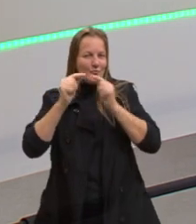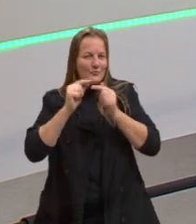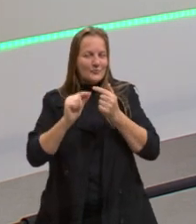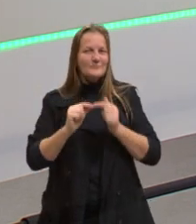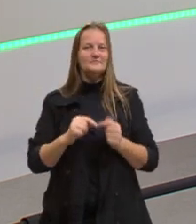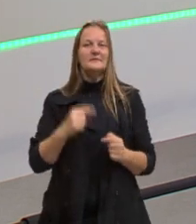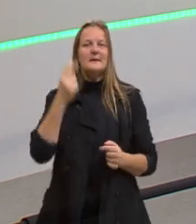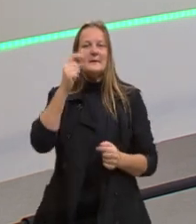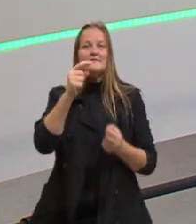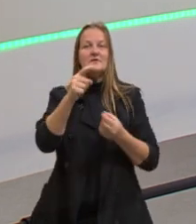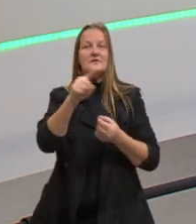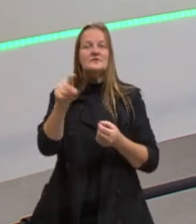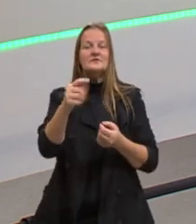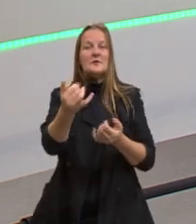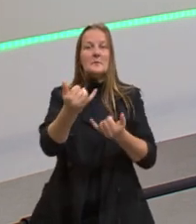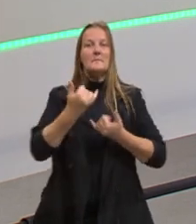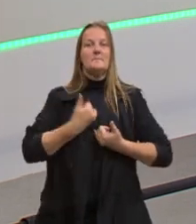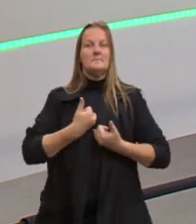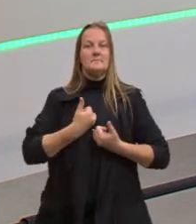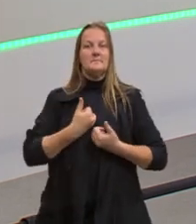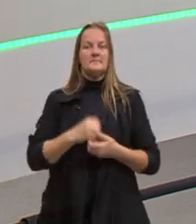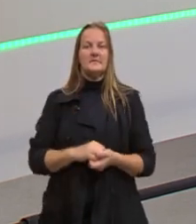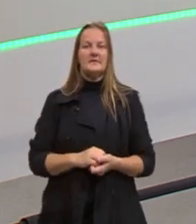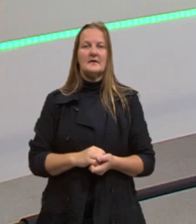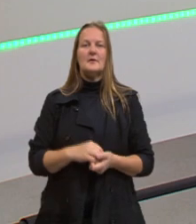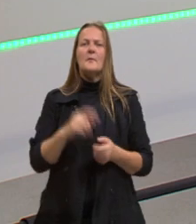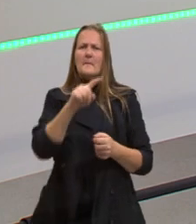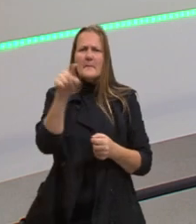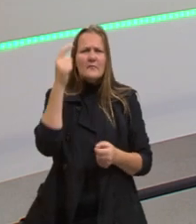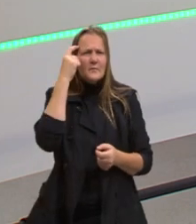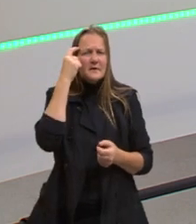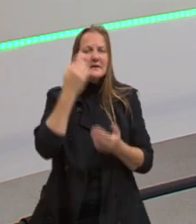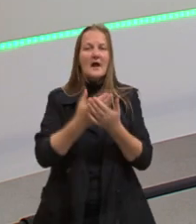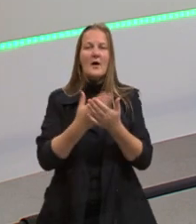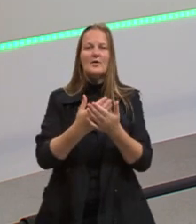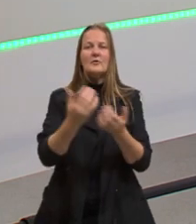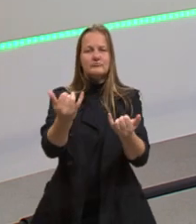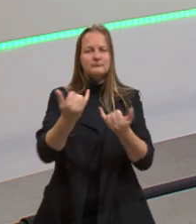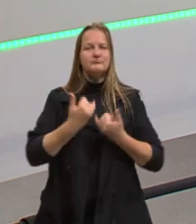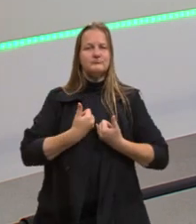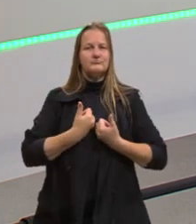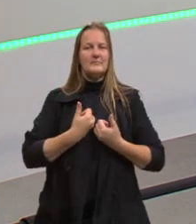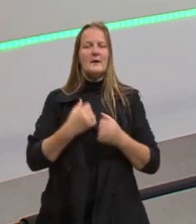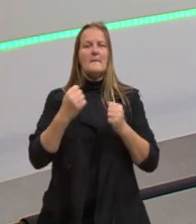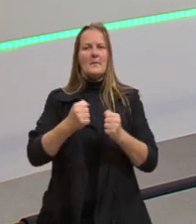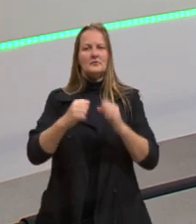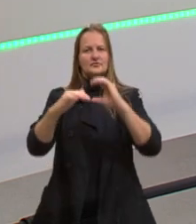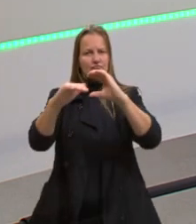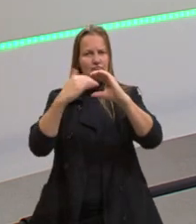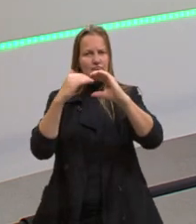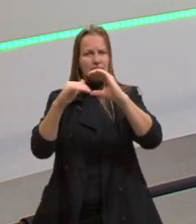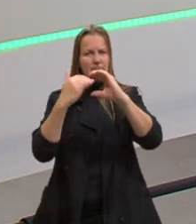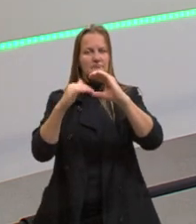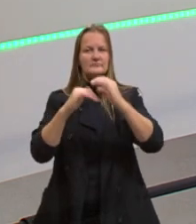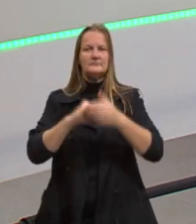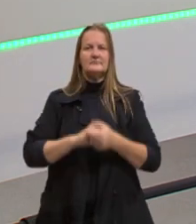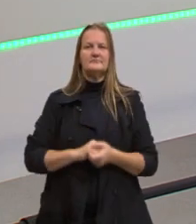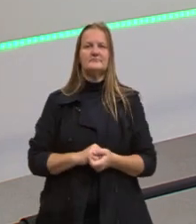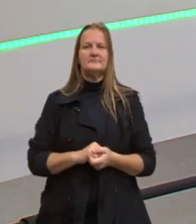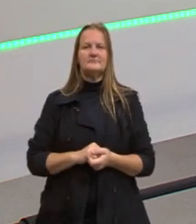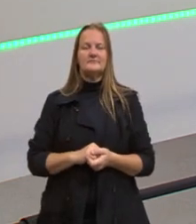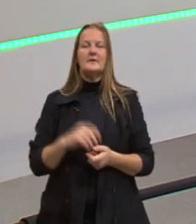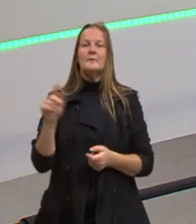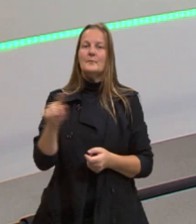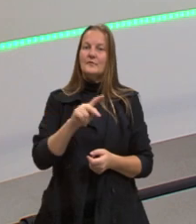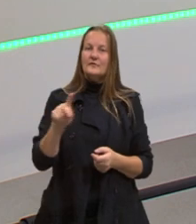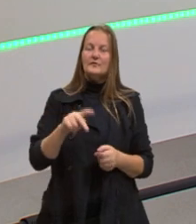que vocês realmente nos veem o retorno nos dê um feedback sobre as nossas aulas Ok podem mandar mensagem para nós por favor para nós